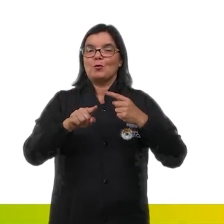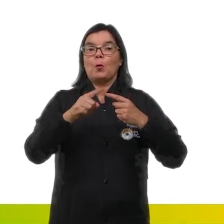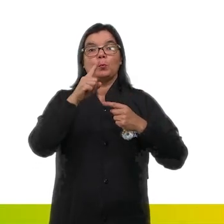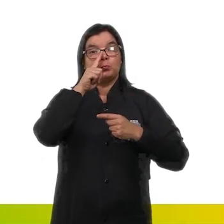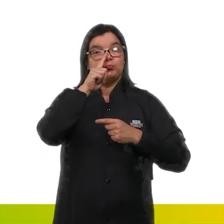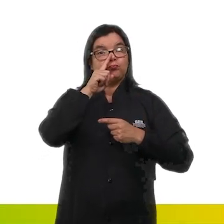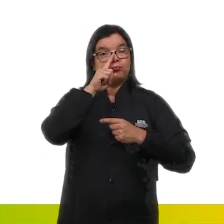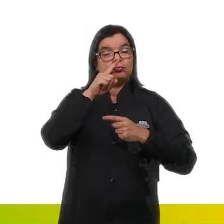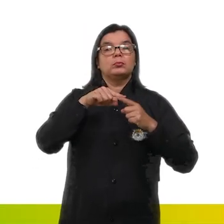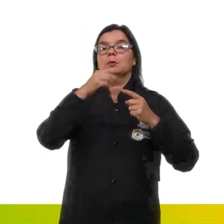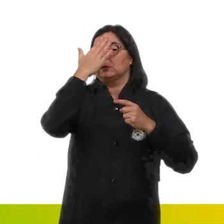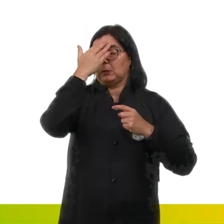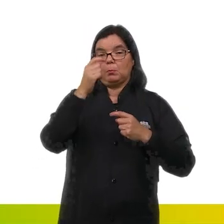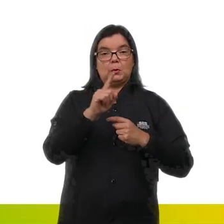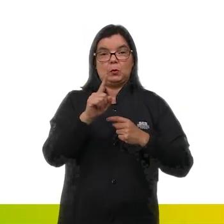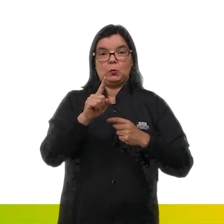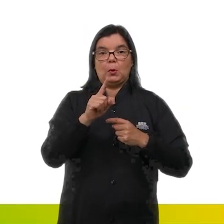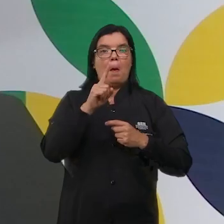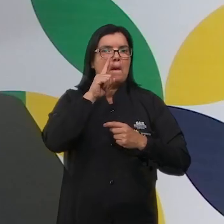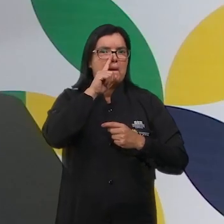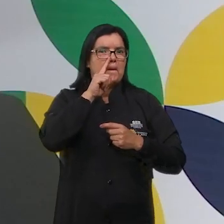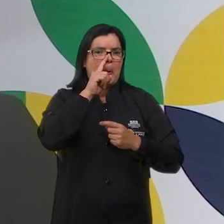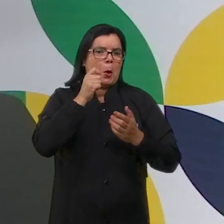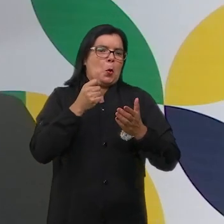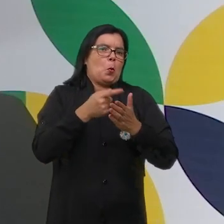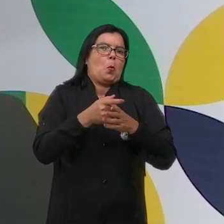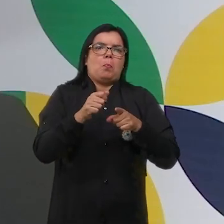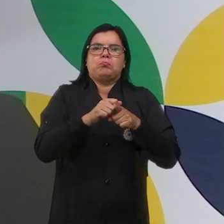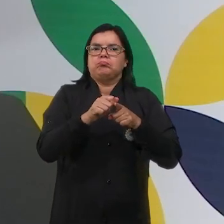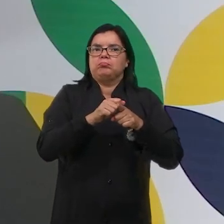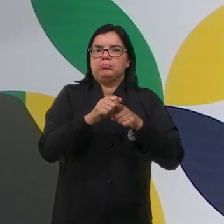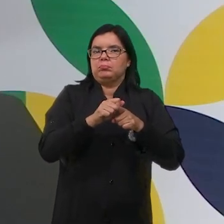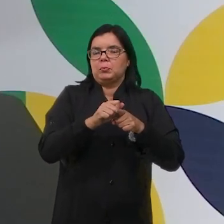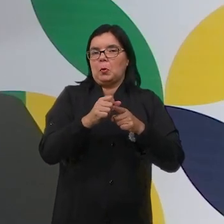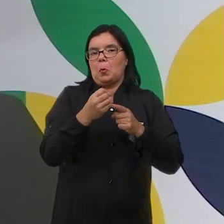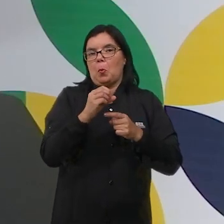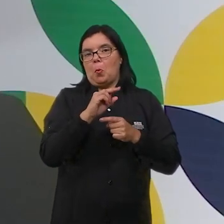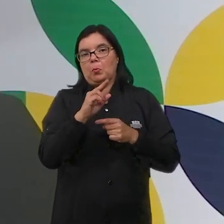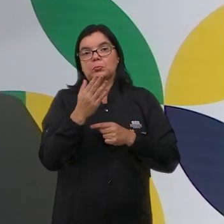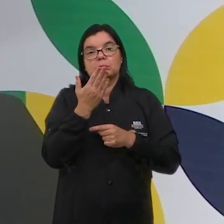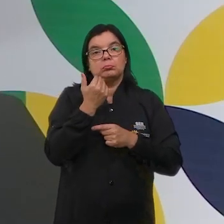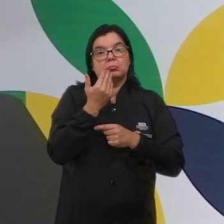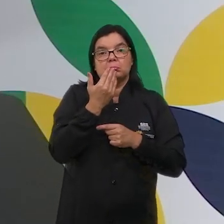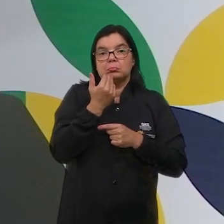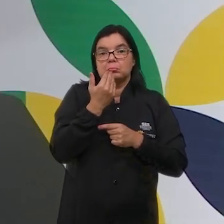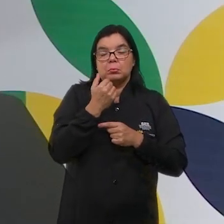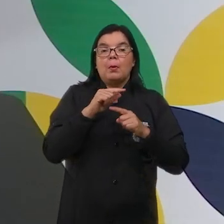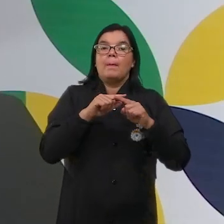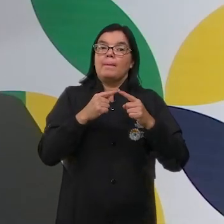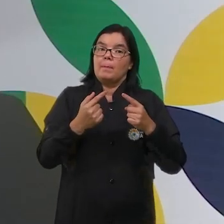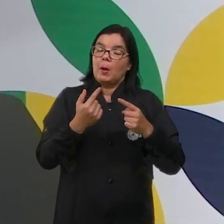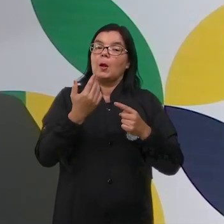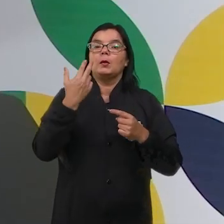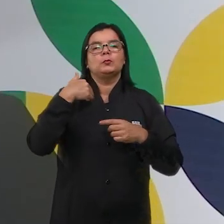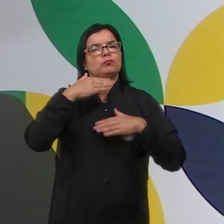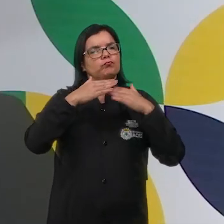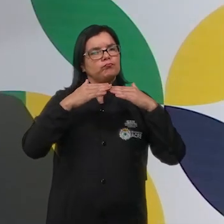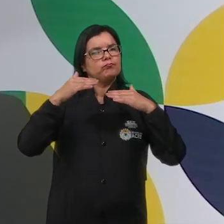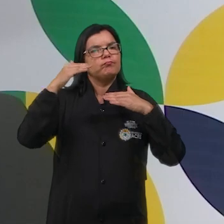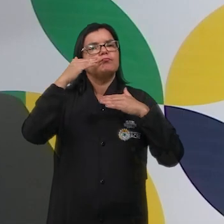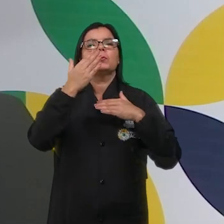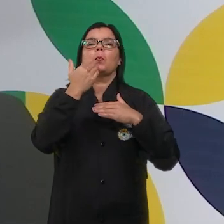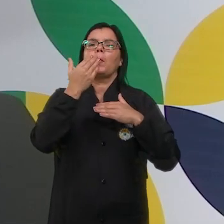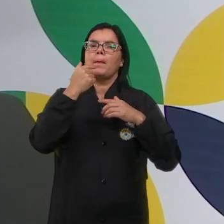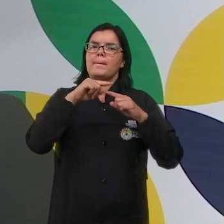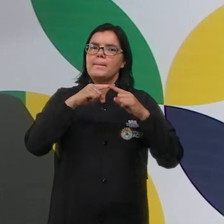perigoso? Sabemos que não é perigoso comprar um tênis ou se alimentar. A alimentação é um recurso, eu vou me alimentar mais, eu vou comer mais,